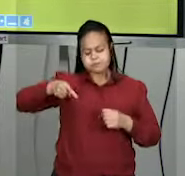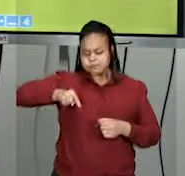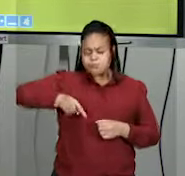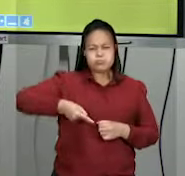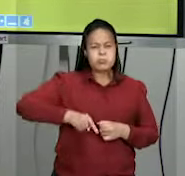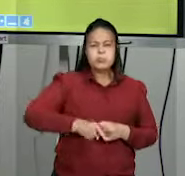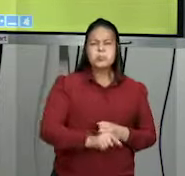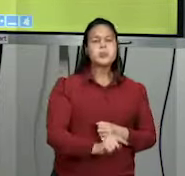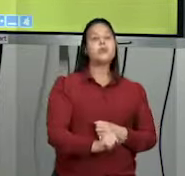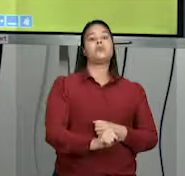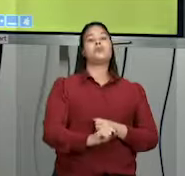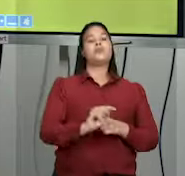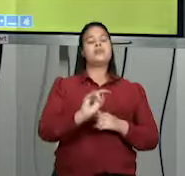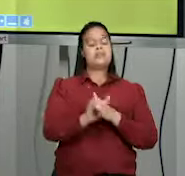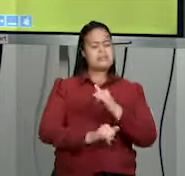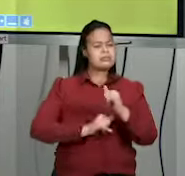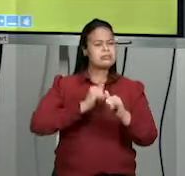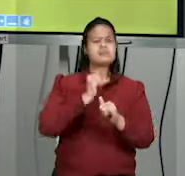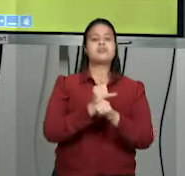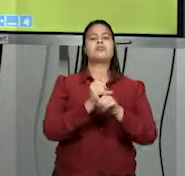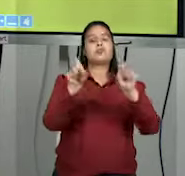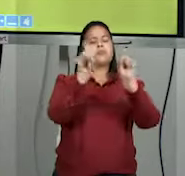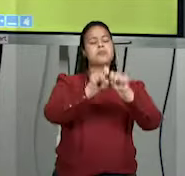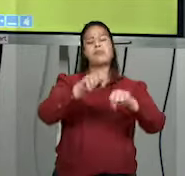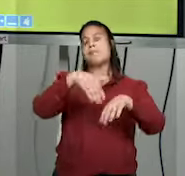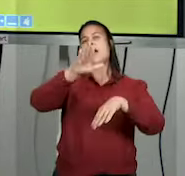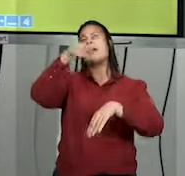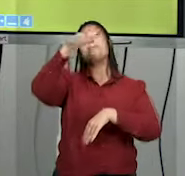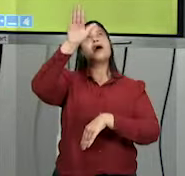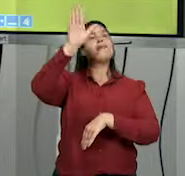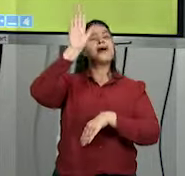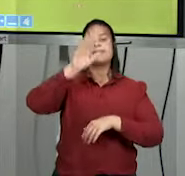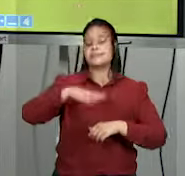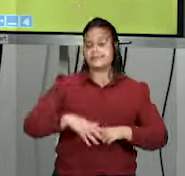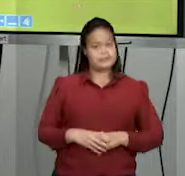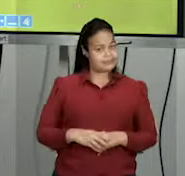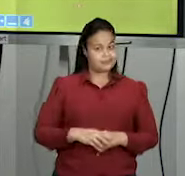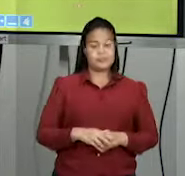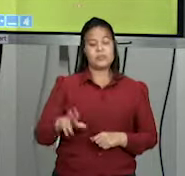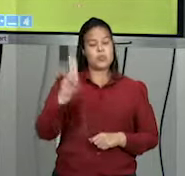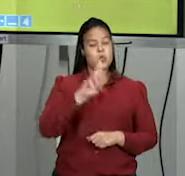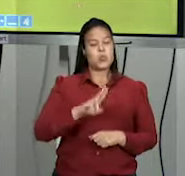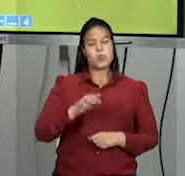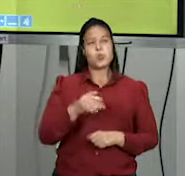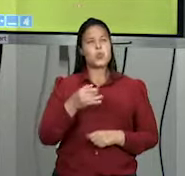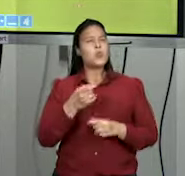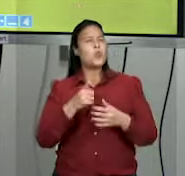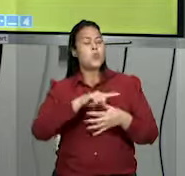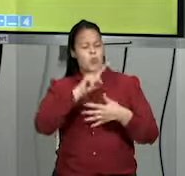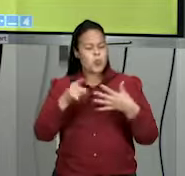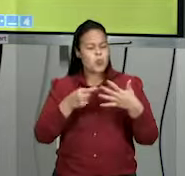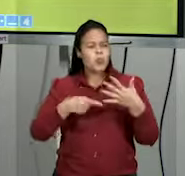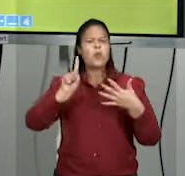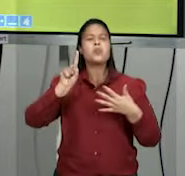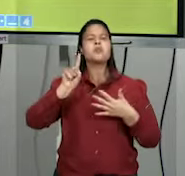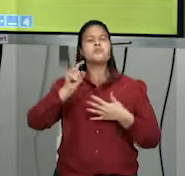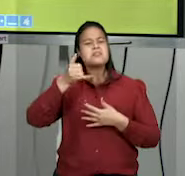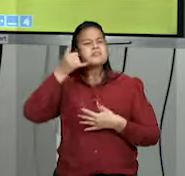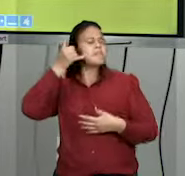internet, do computador, dos componentes eletrônicos, do último celular, da última